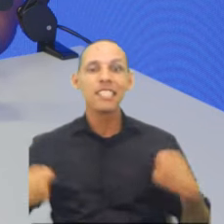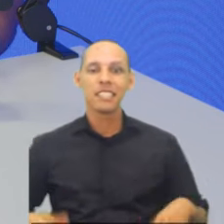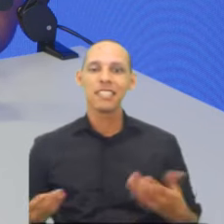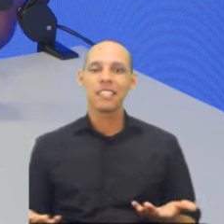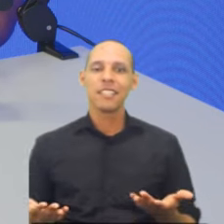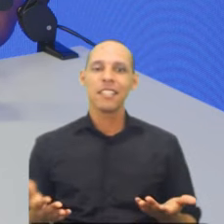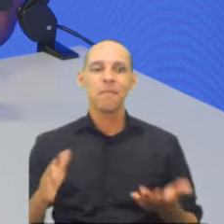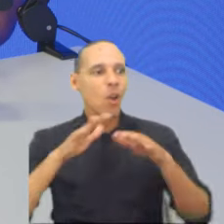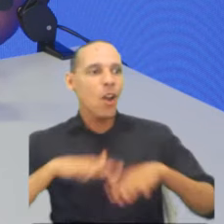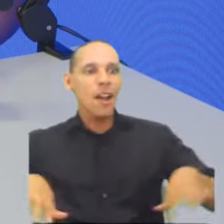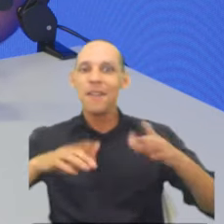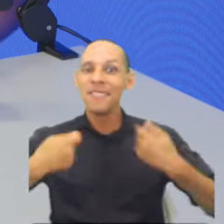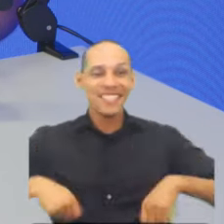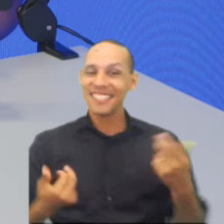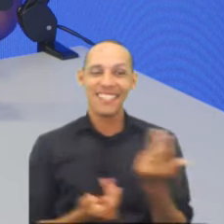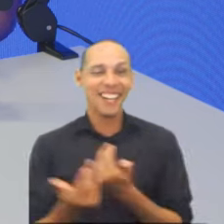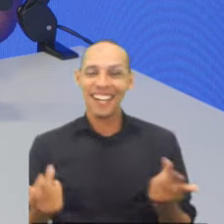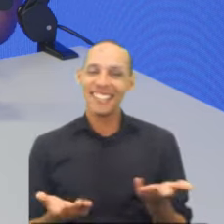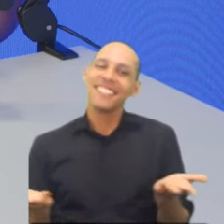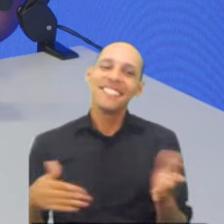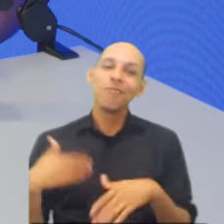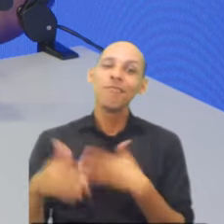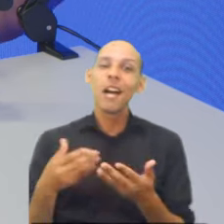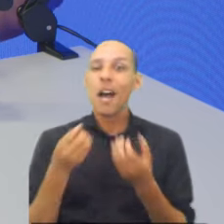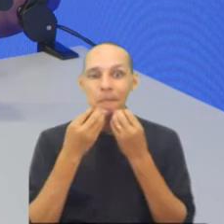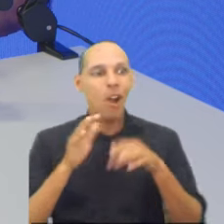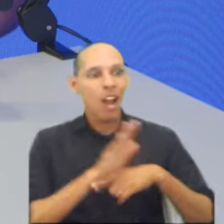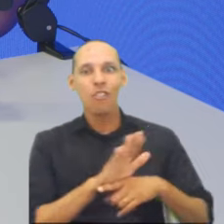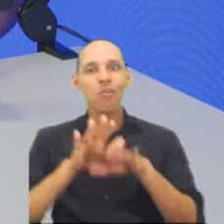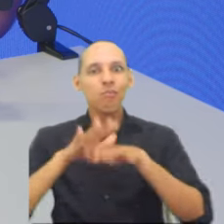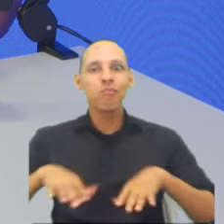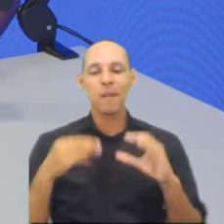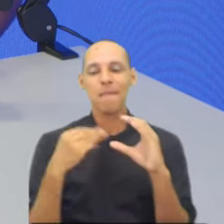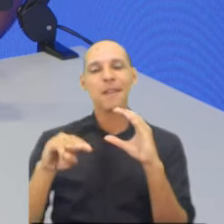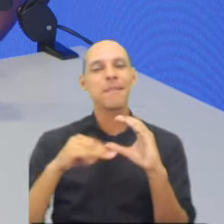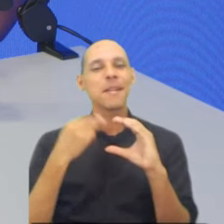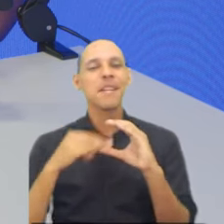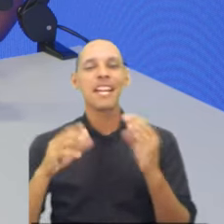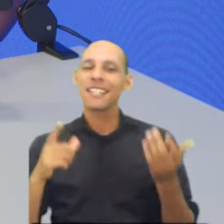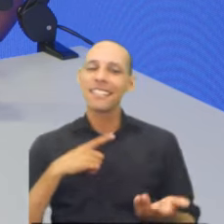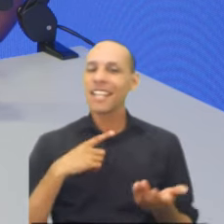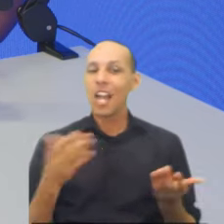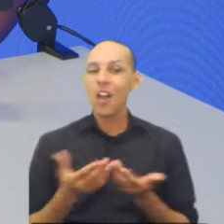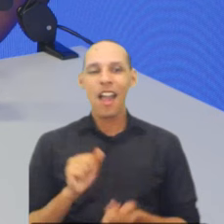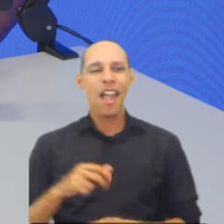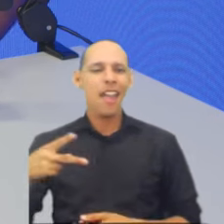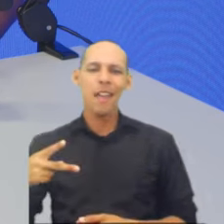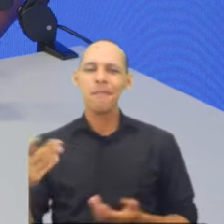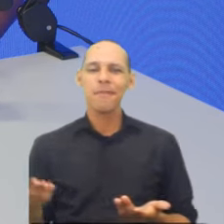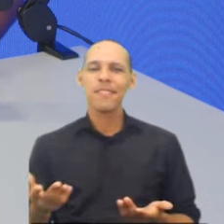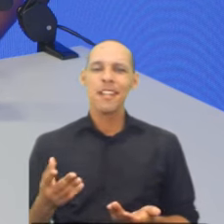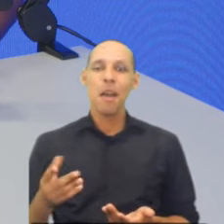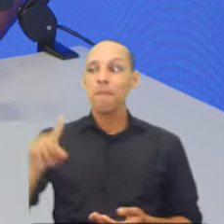precisa a gente não sabia que todo mundo precisava aí no fim das contas é bom para todo mundo mensagens de celular que hoje a gente tem